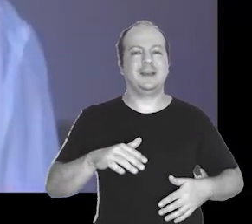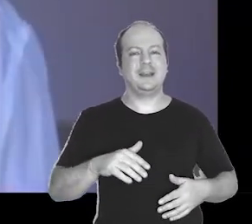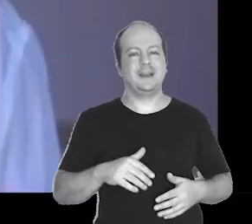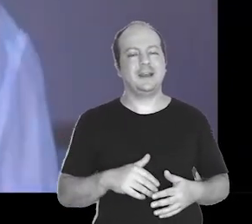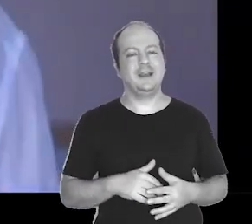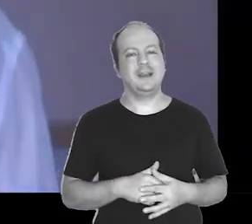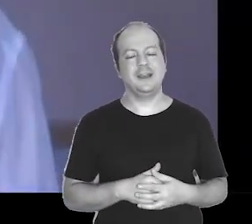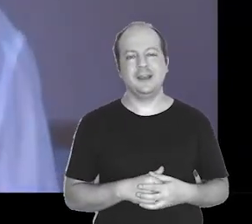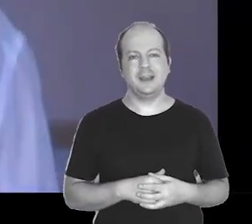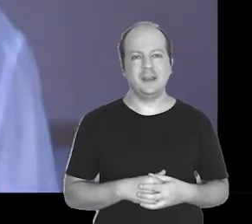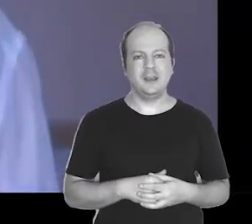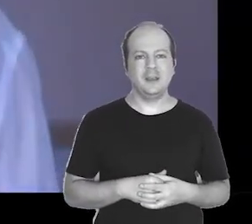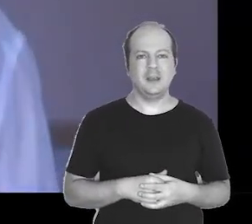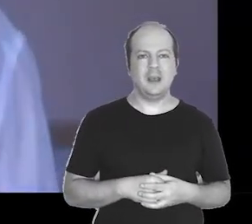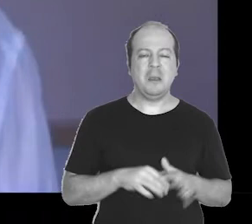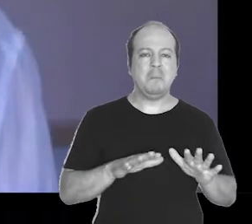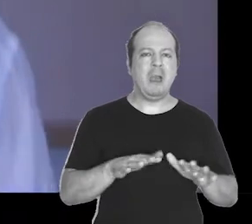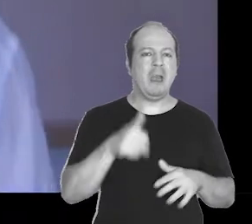Como ela não cuidou,